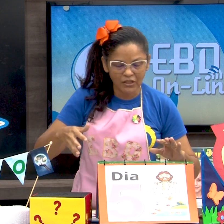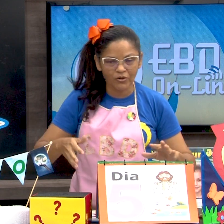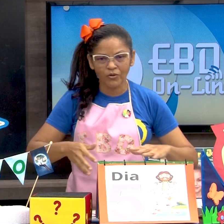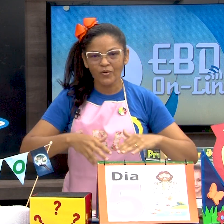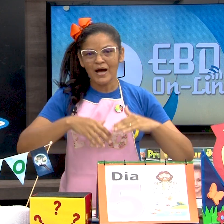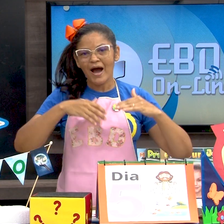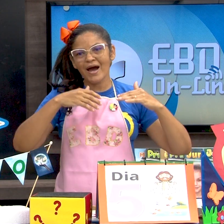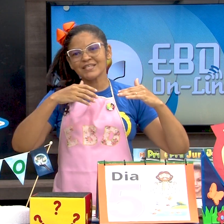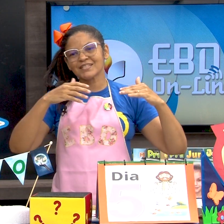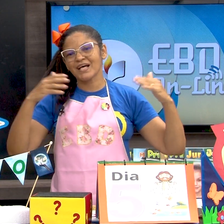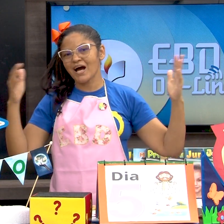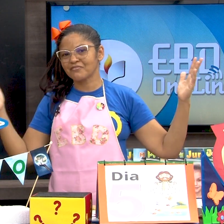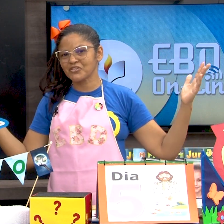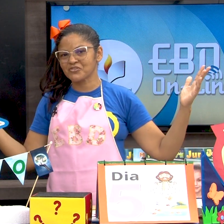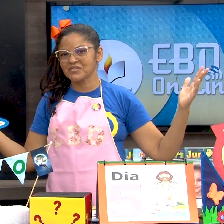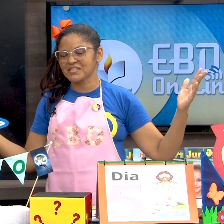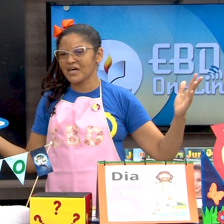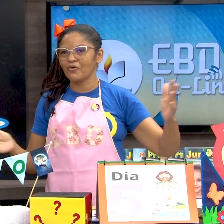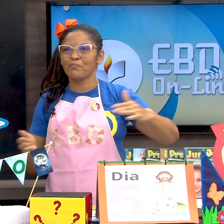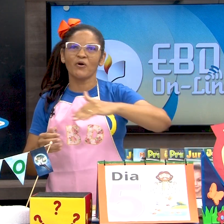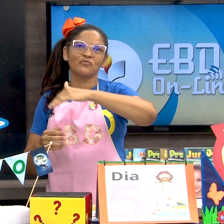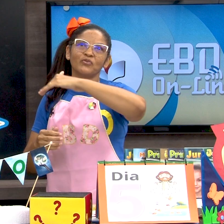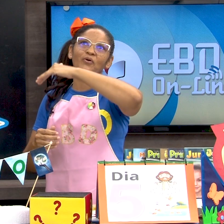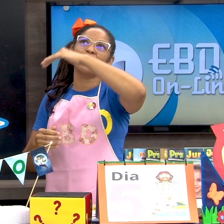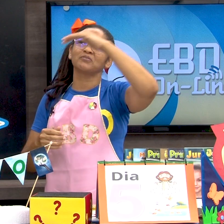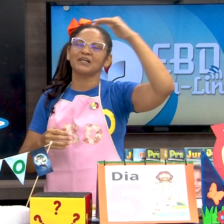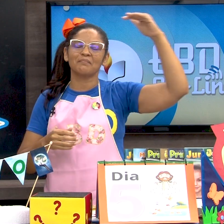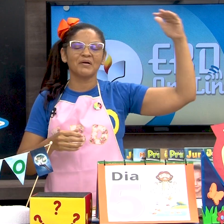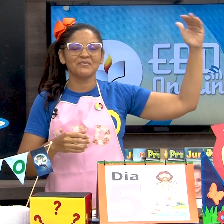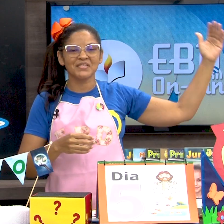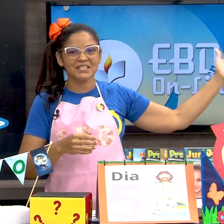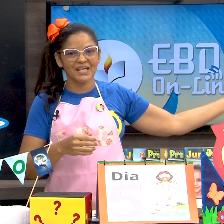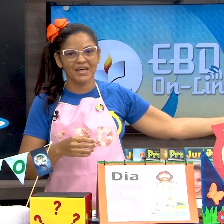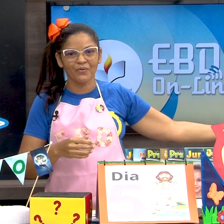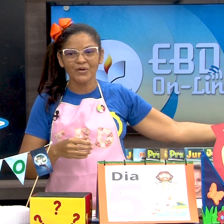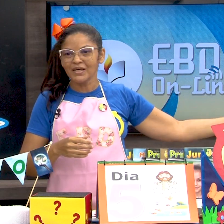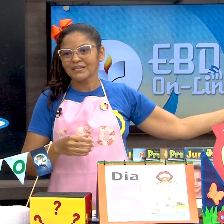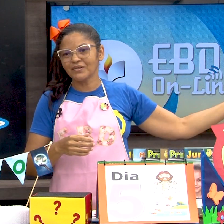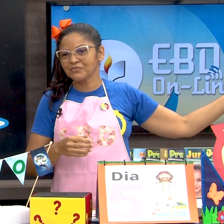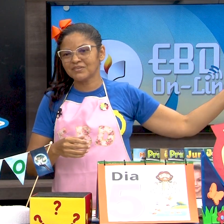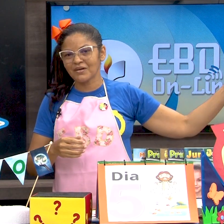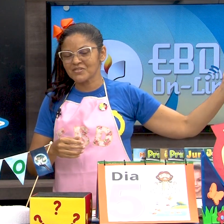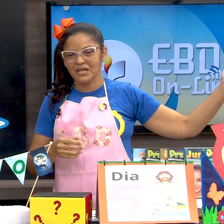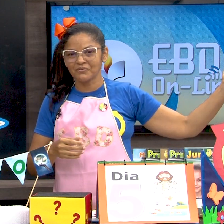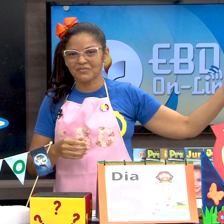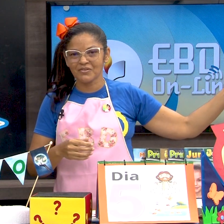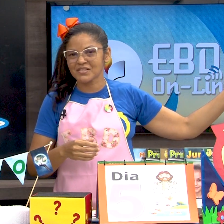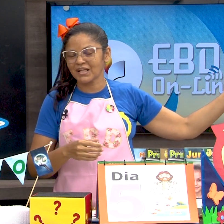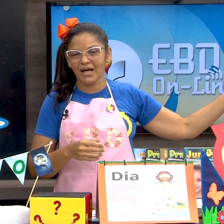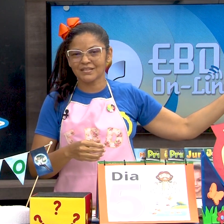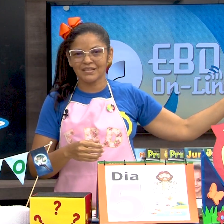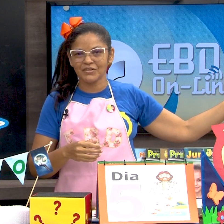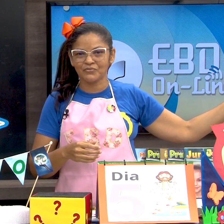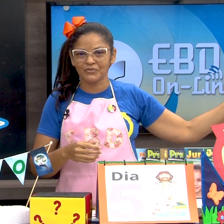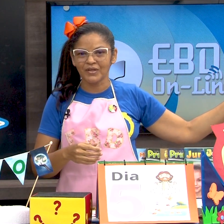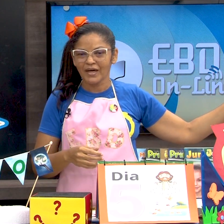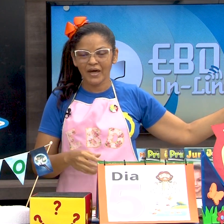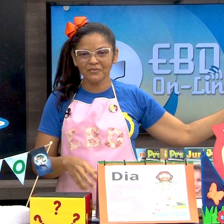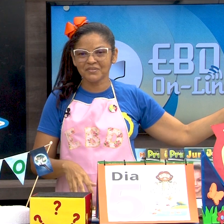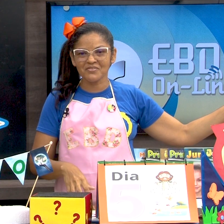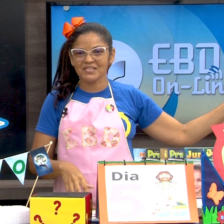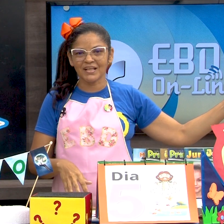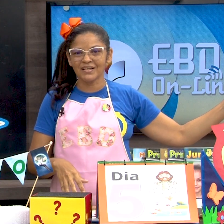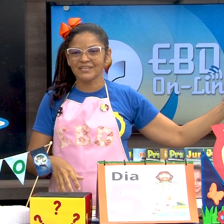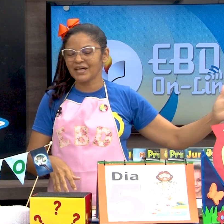também criou as aves do Céu povoou também o céu Então Deus é um Deus criativo